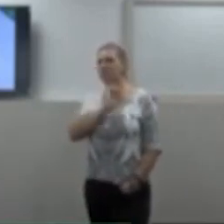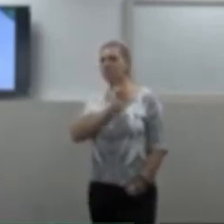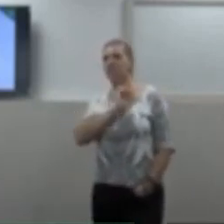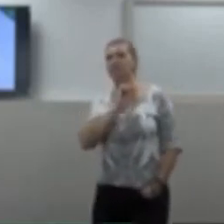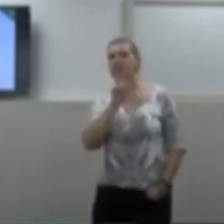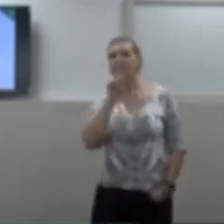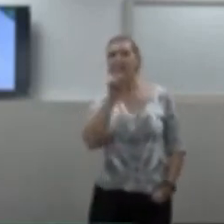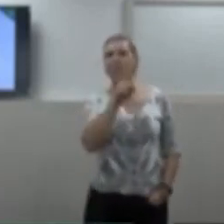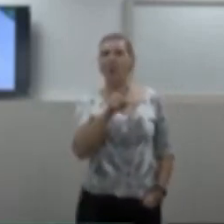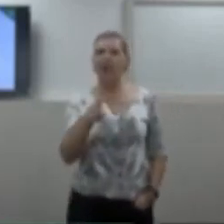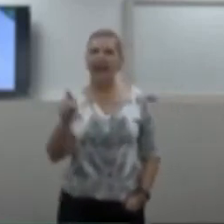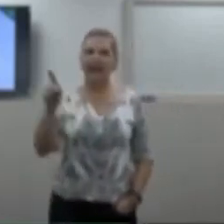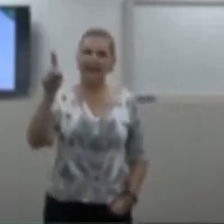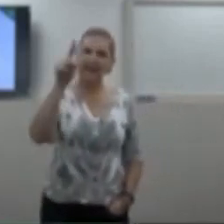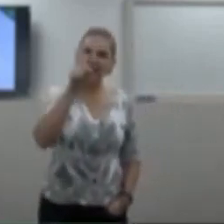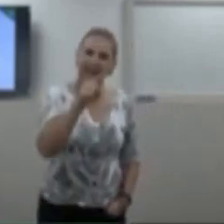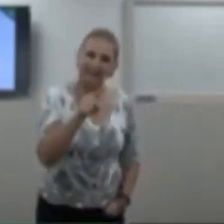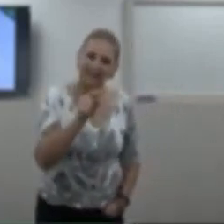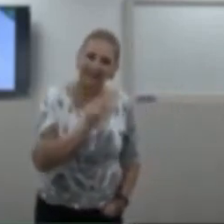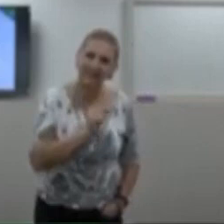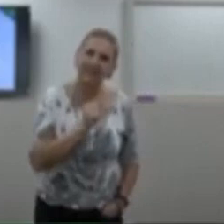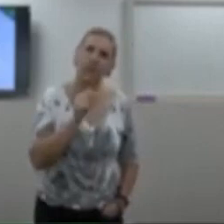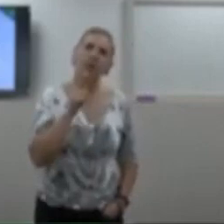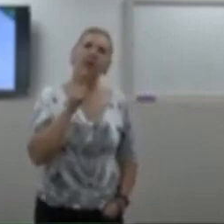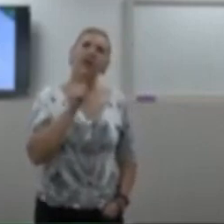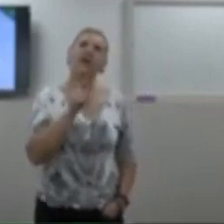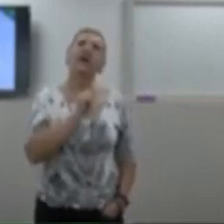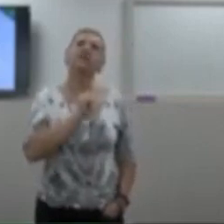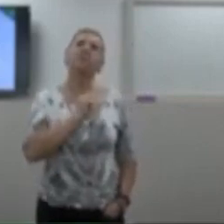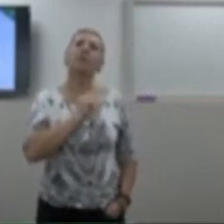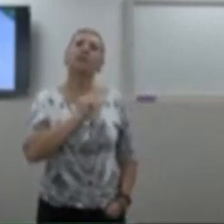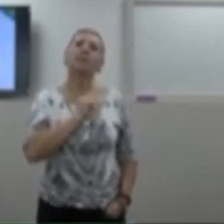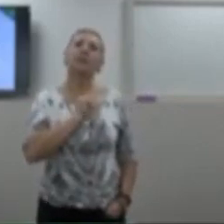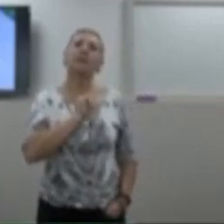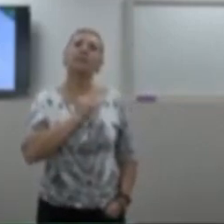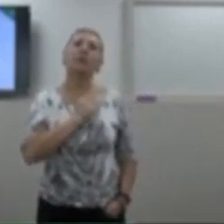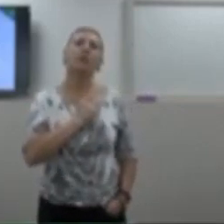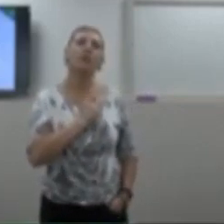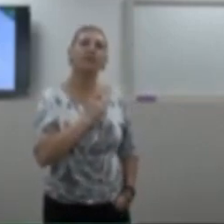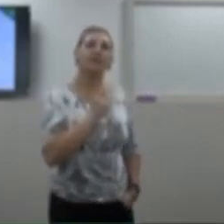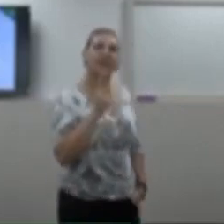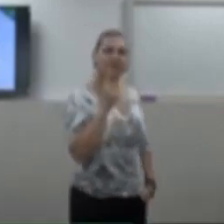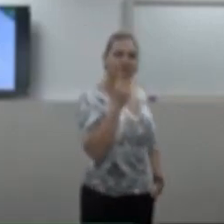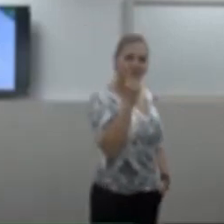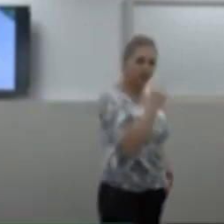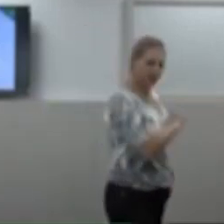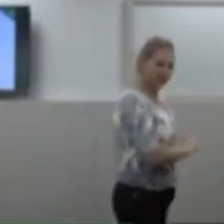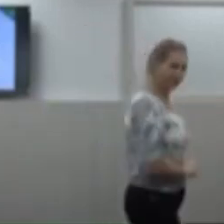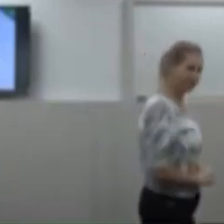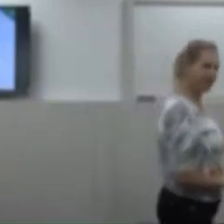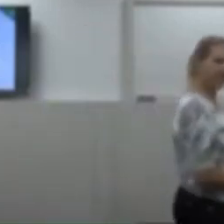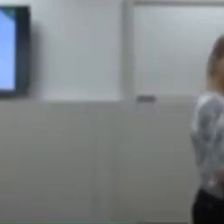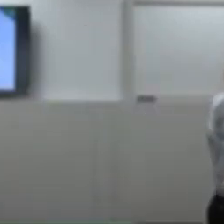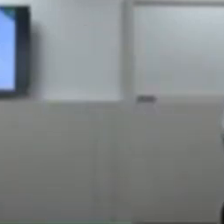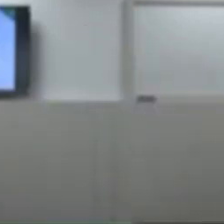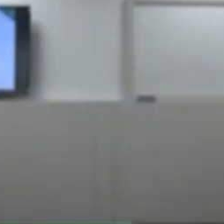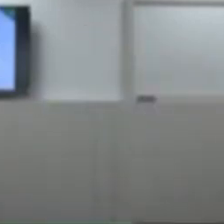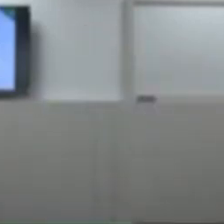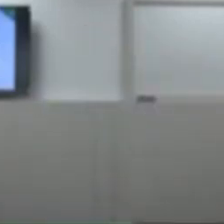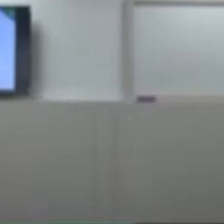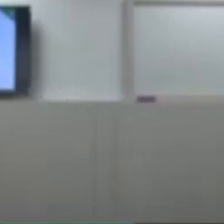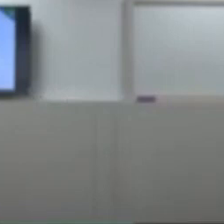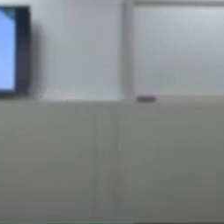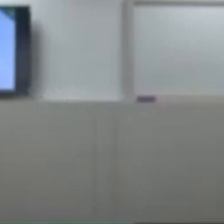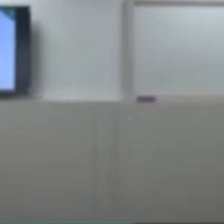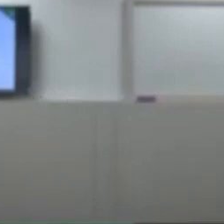Uma perguntinha. Dá uma olhada nessa questão e responda pra mim, por favor. Veja lá.